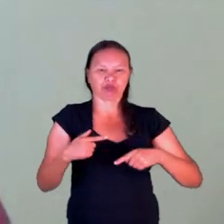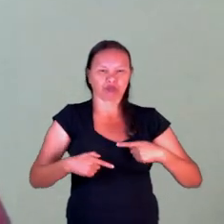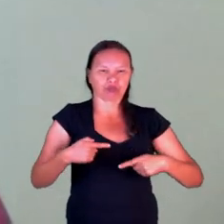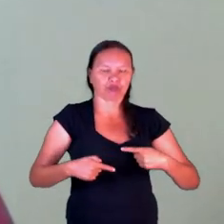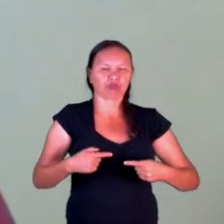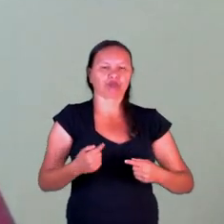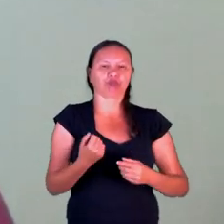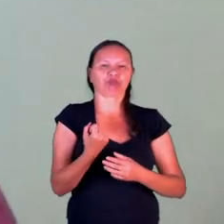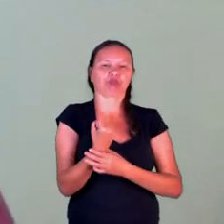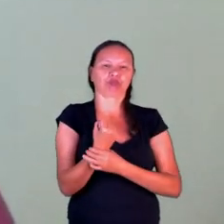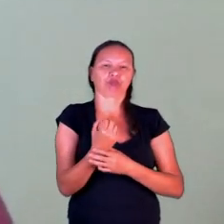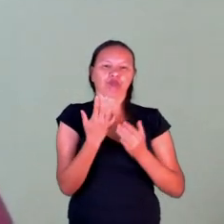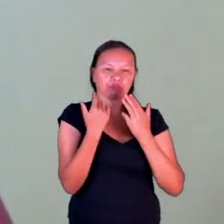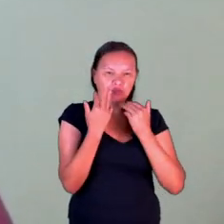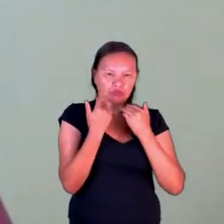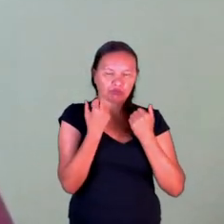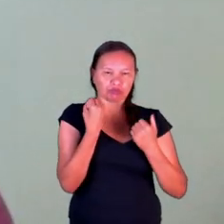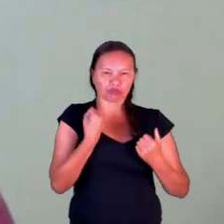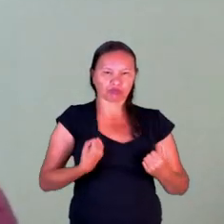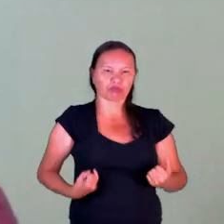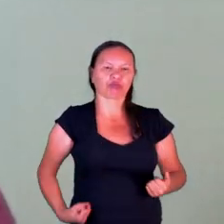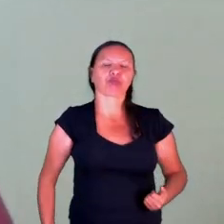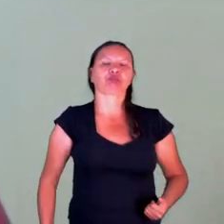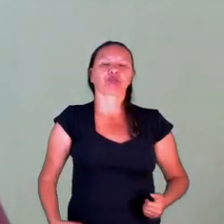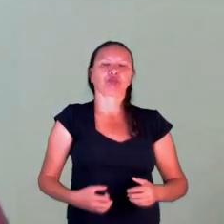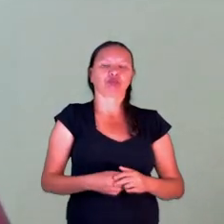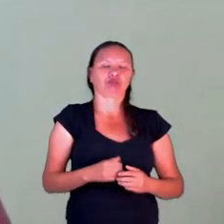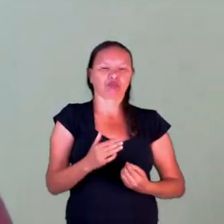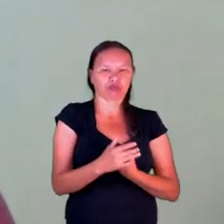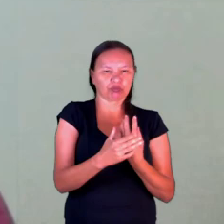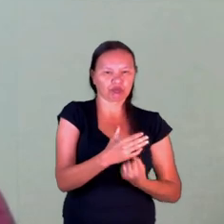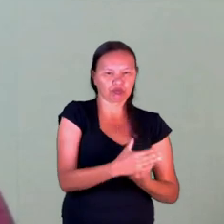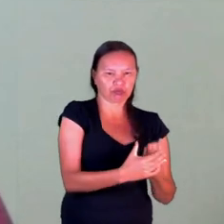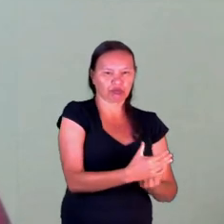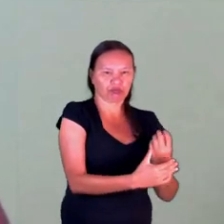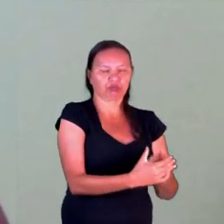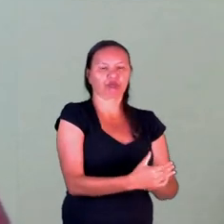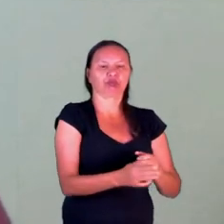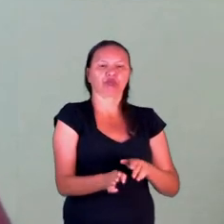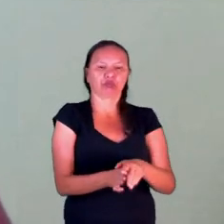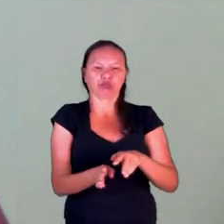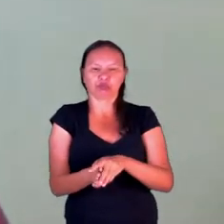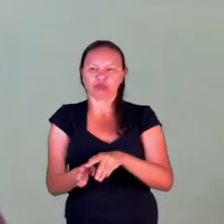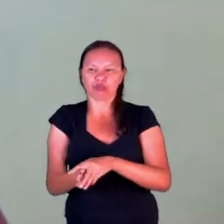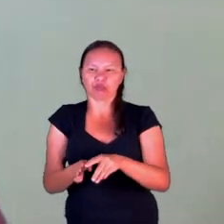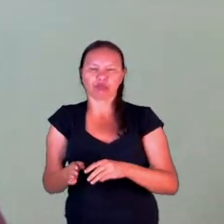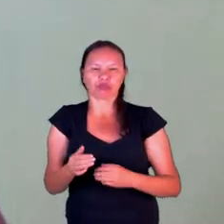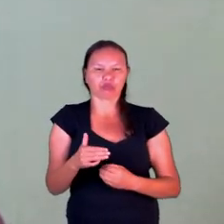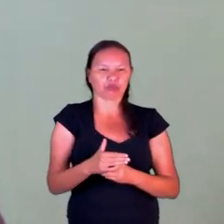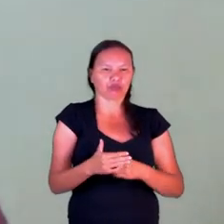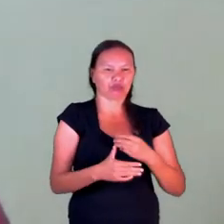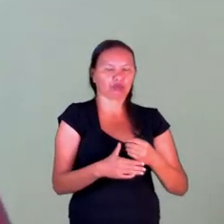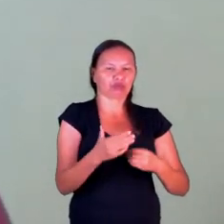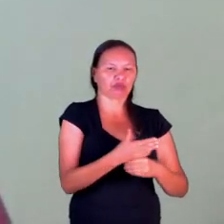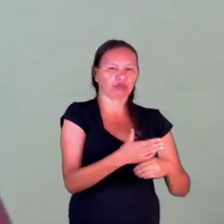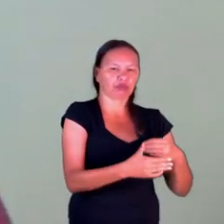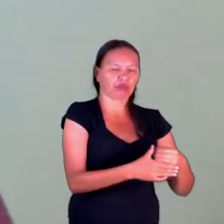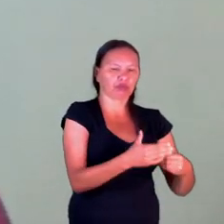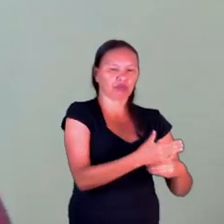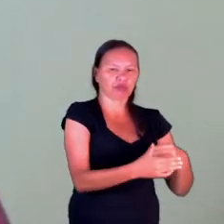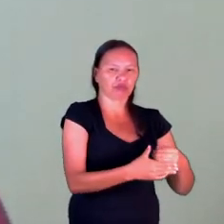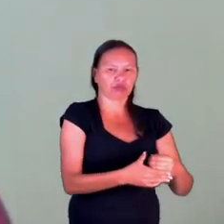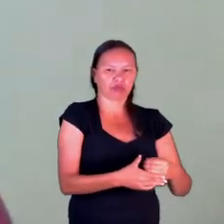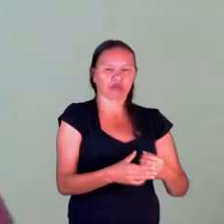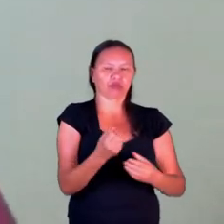alimentar e nutricional né mediante a criação e reativação dos conselhos a elaboração dos planos de